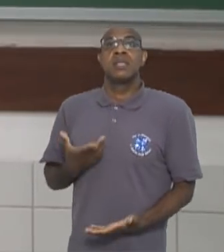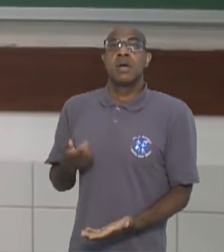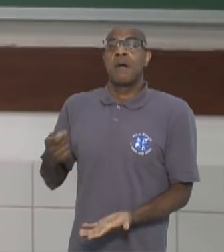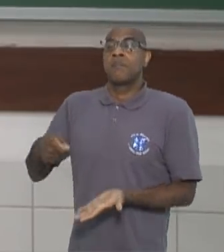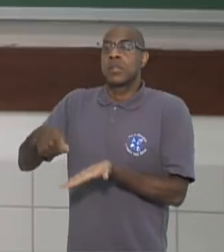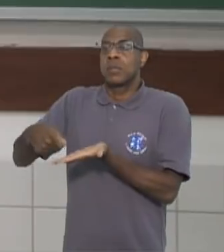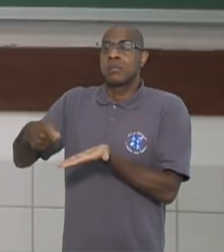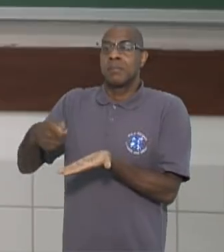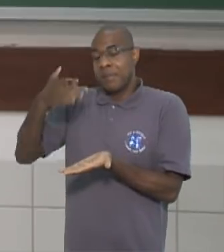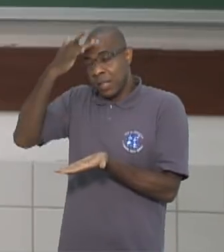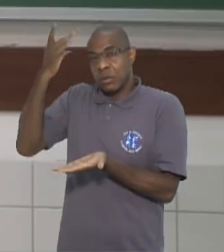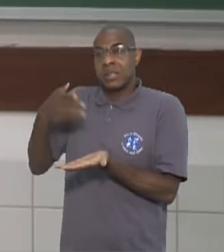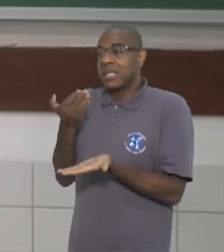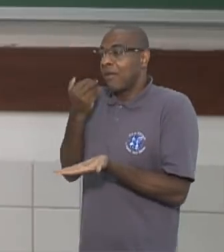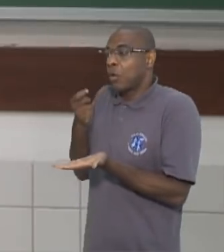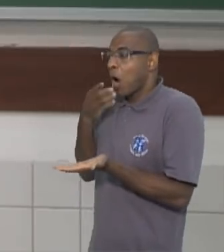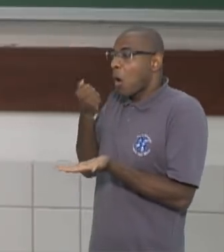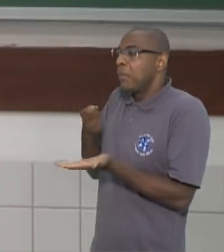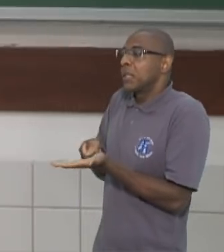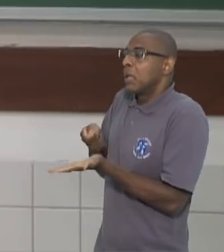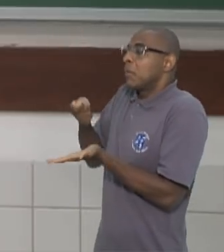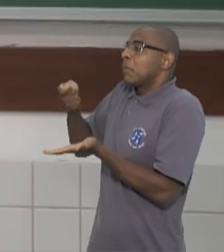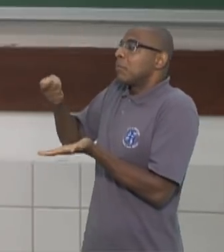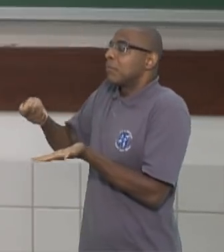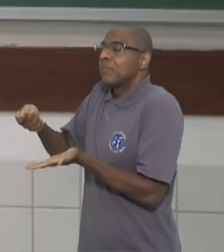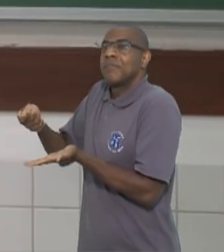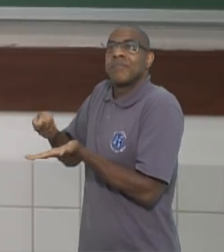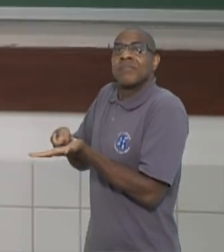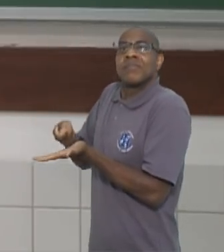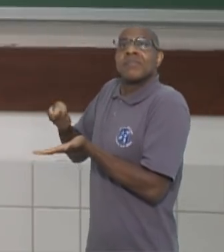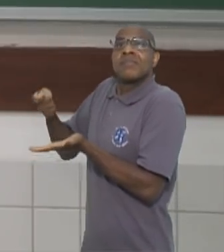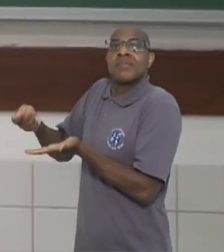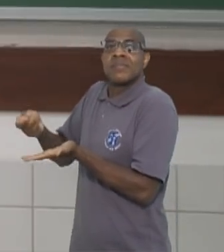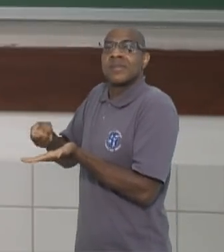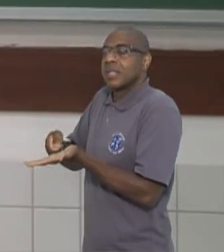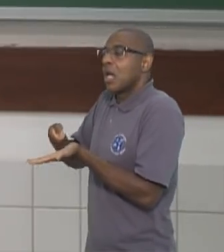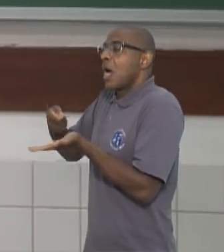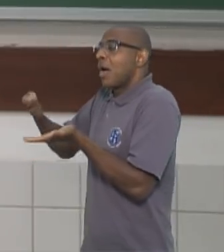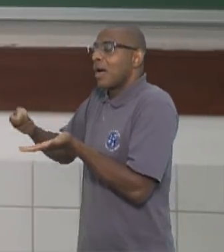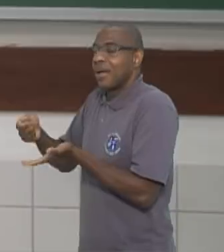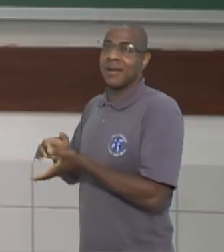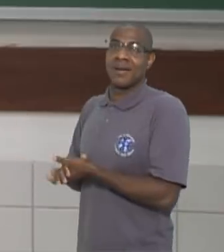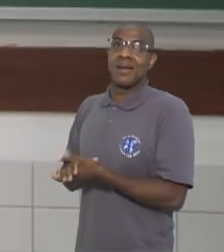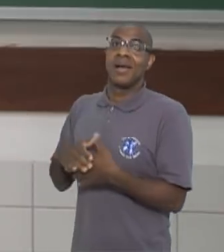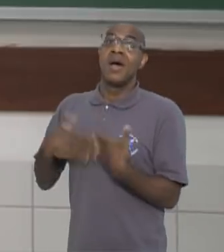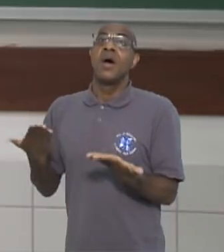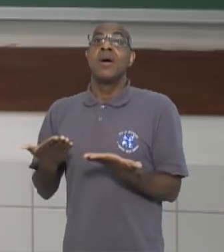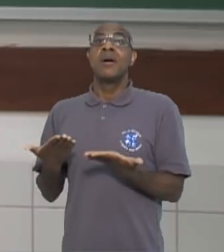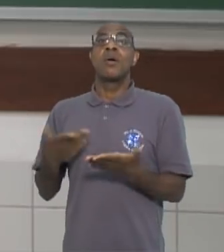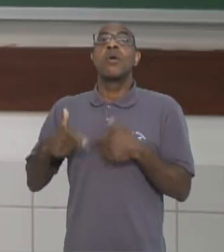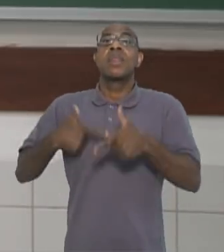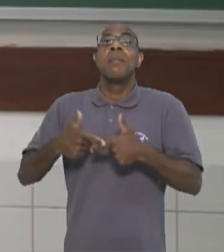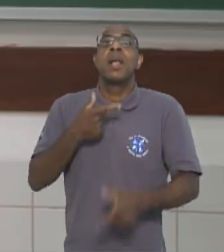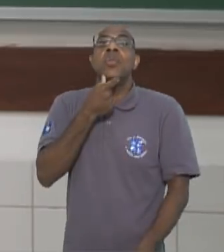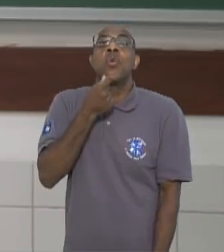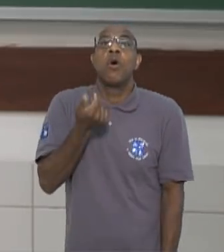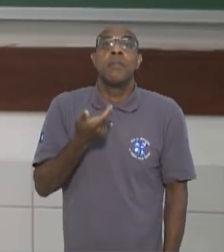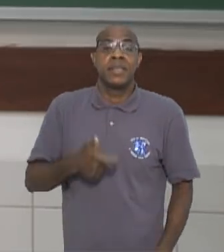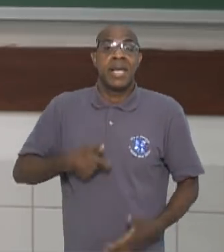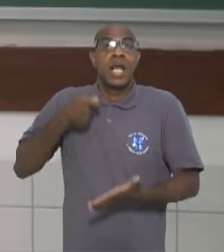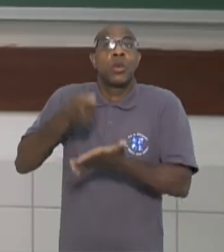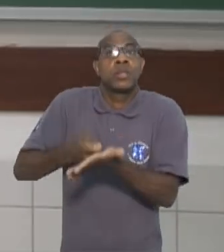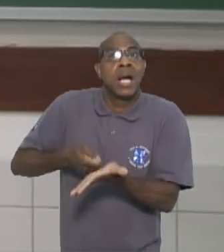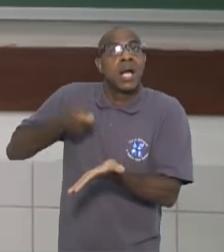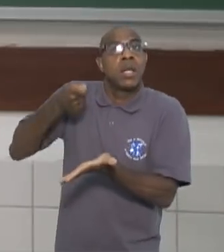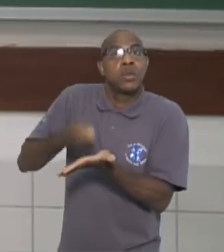boca, tá? Para eles não se cansarem. Porque qual é a função do nobre? Lutar, só lutar. Então a vida do